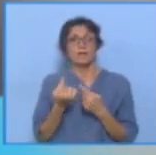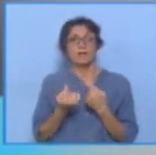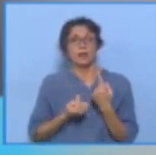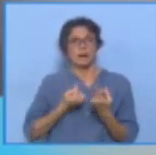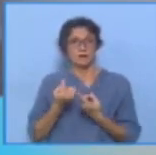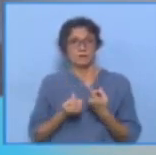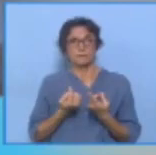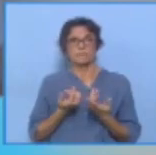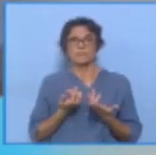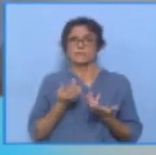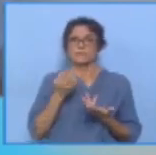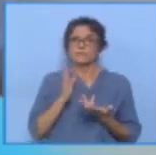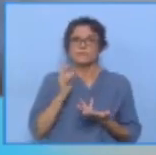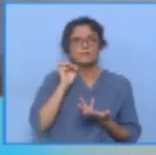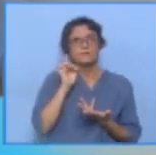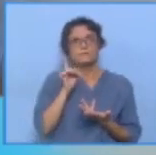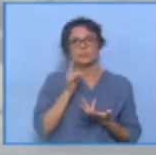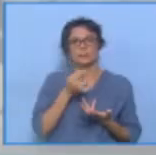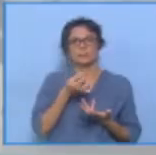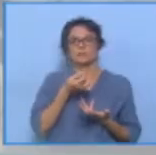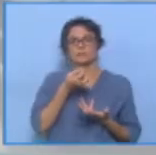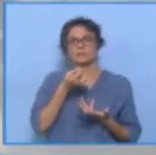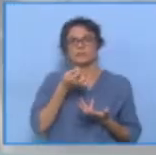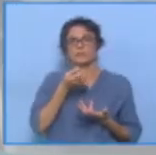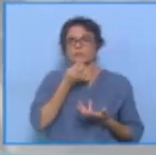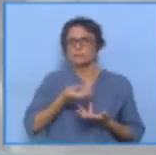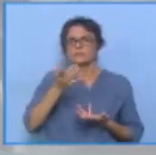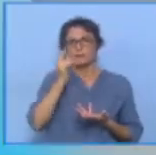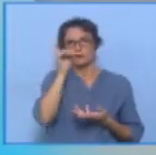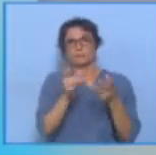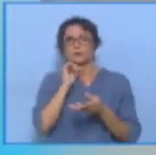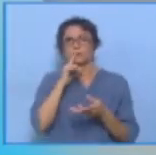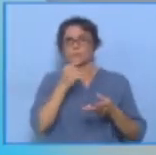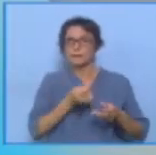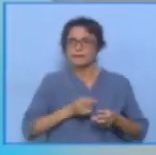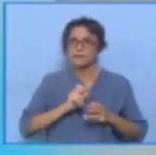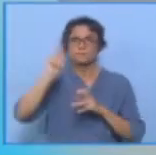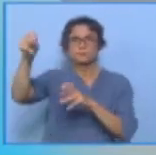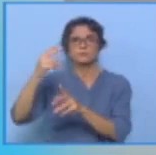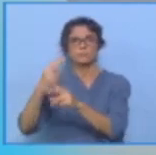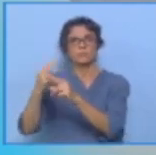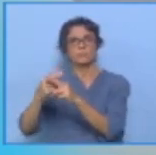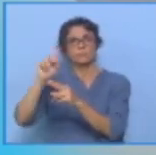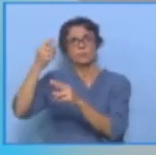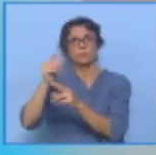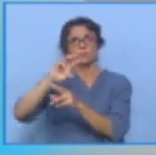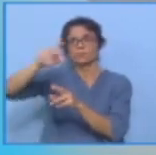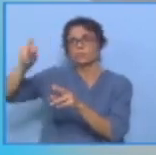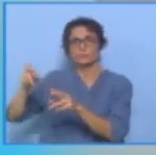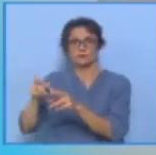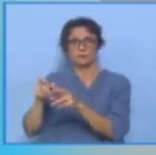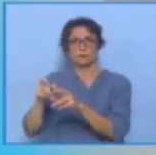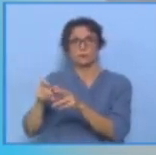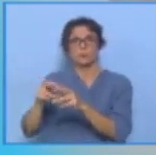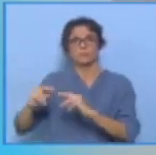pessoas partam para Roma ou para outros locais, para a carreira diplomática, que exerçam as suas funções, porque certamente a competência faz com que elas